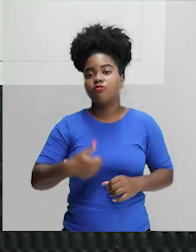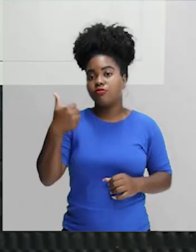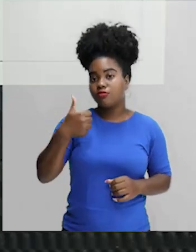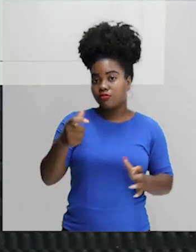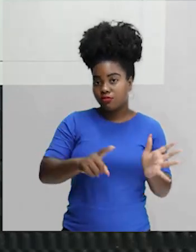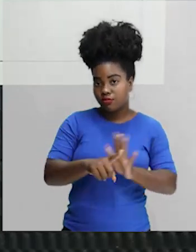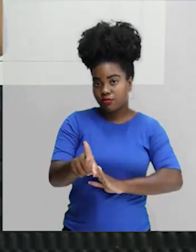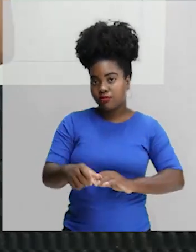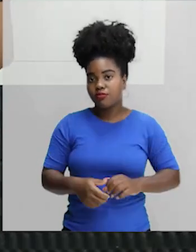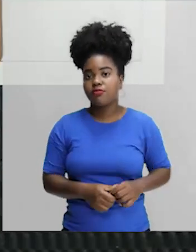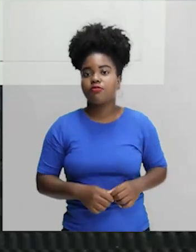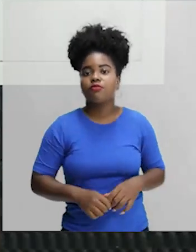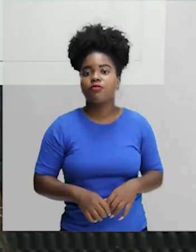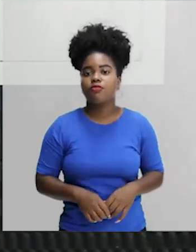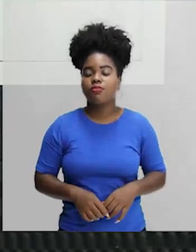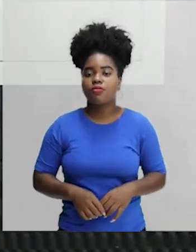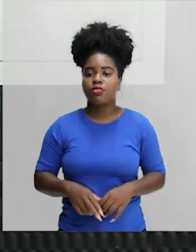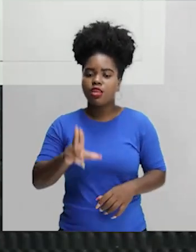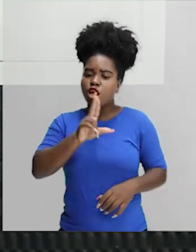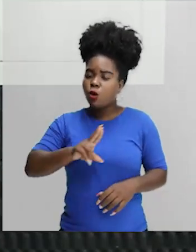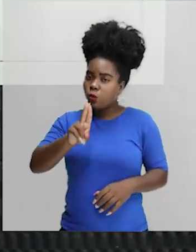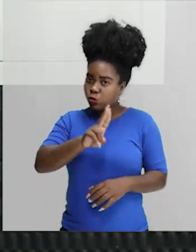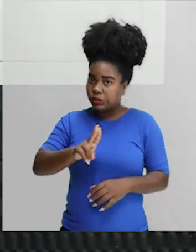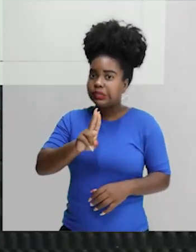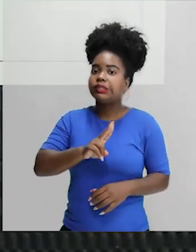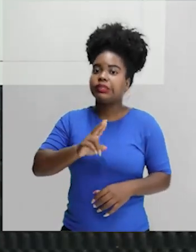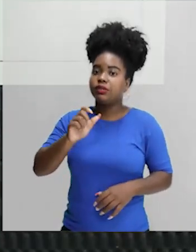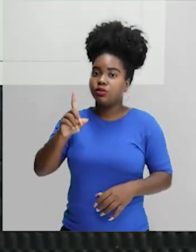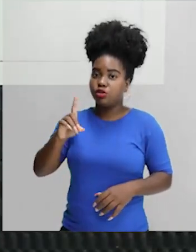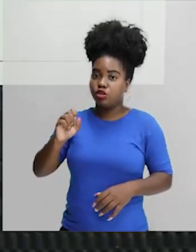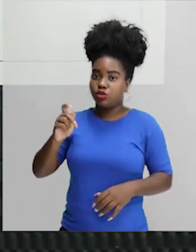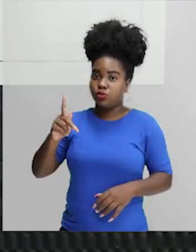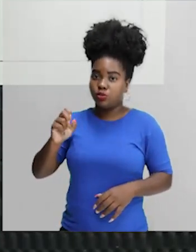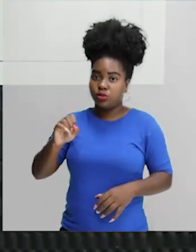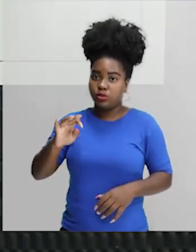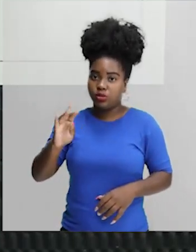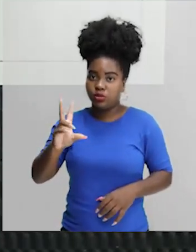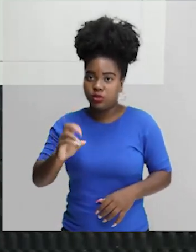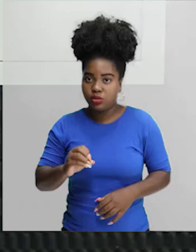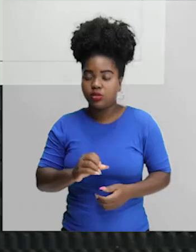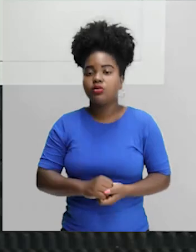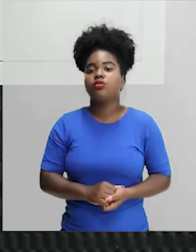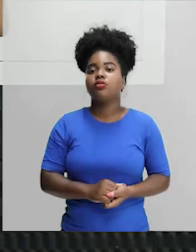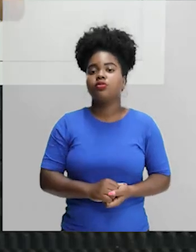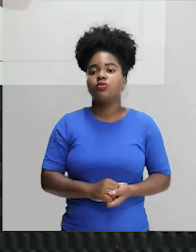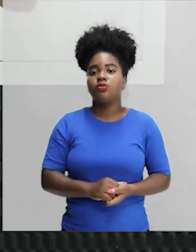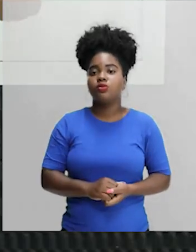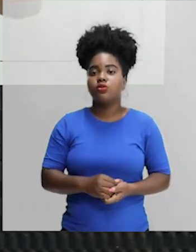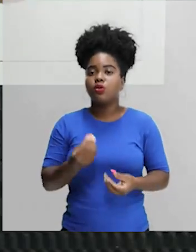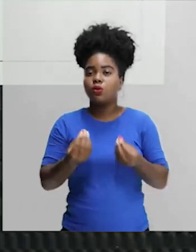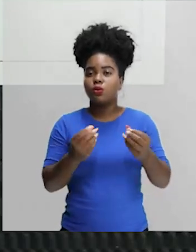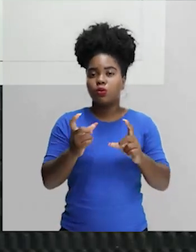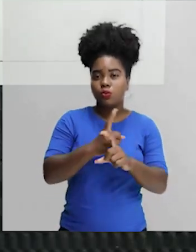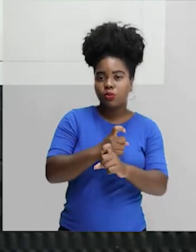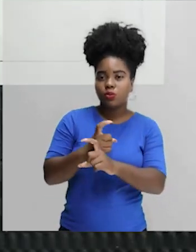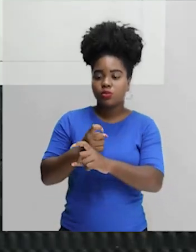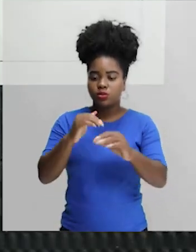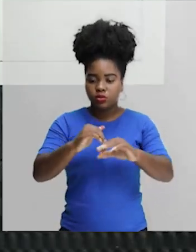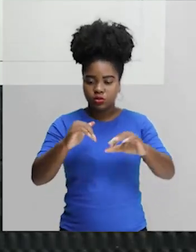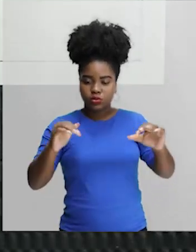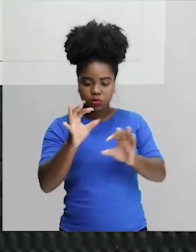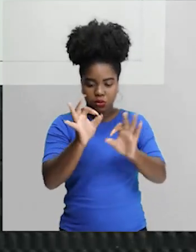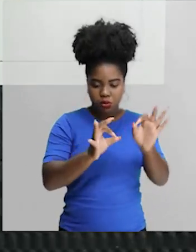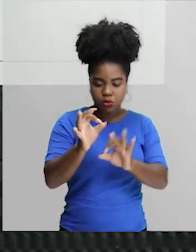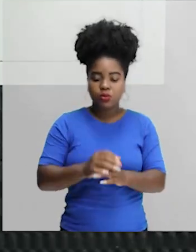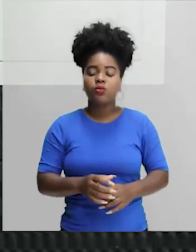questão. Utilizando o dispositivo de Briot-Ruffini, divida os polinômios, né? Quando ele fala dividir o polinômio, obter